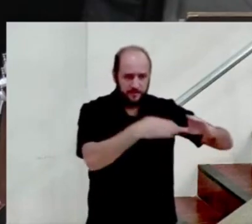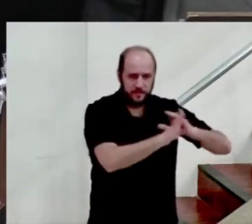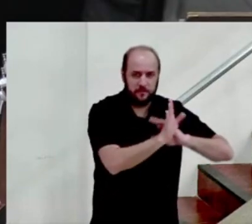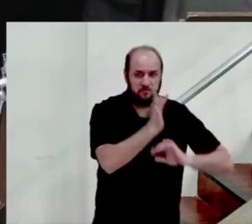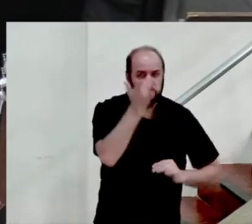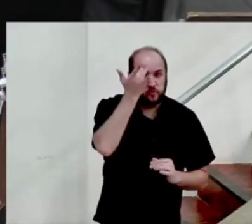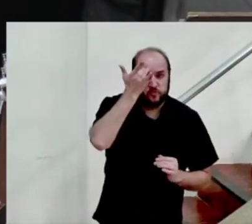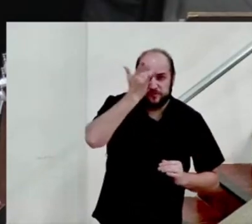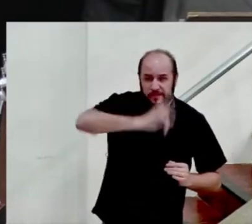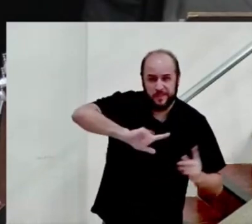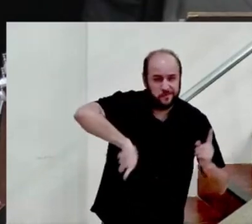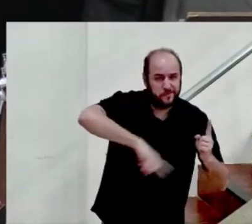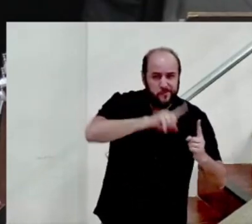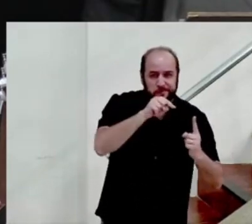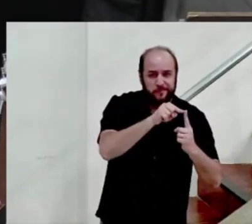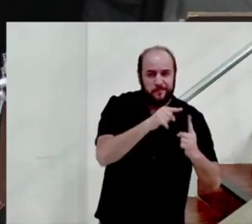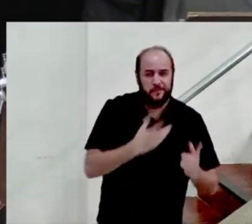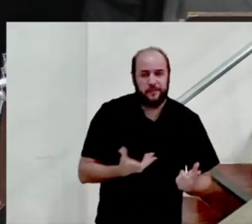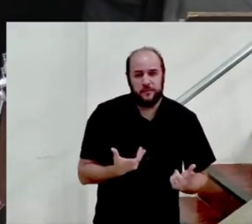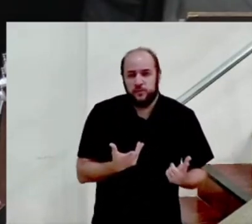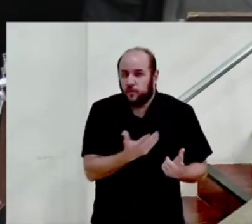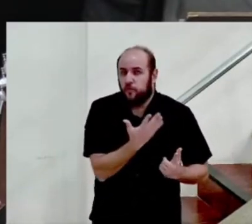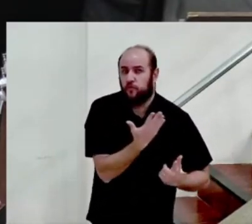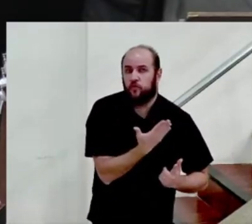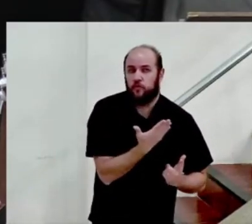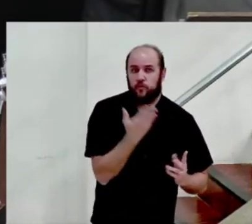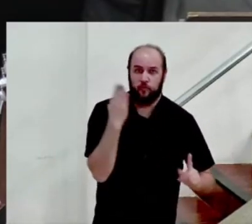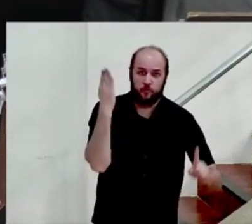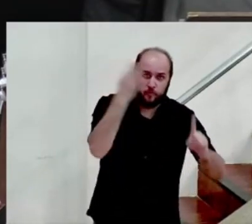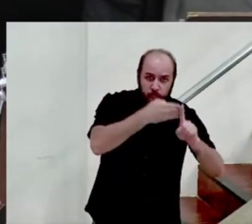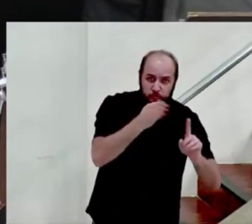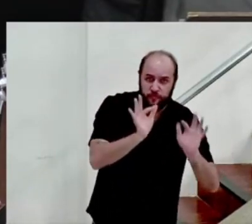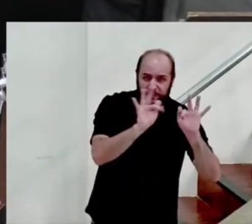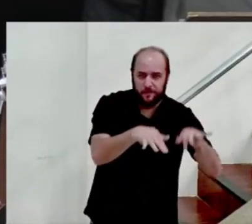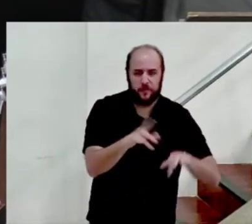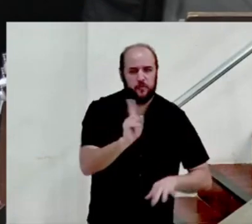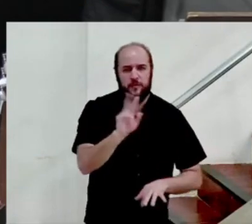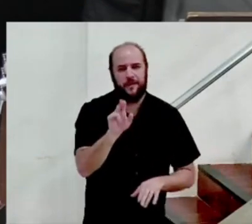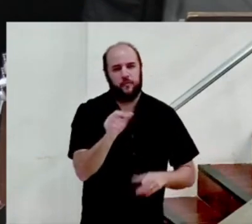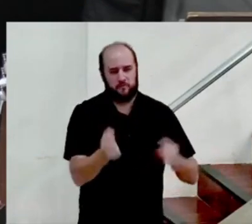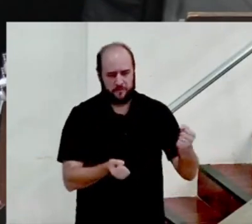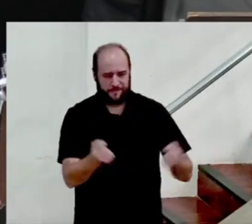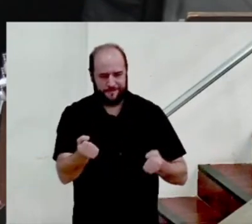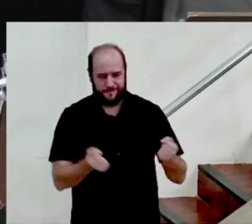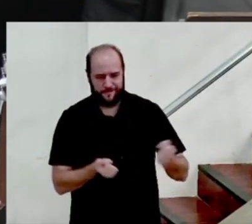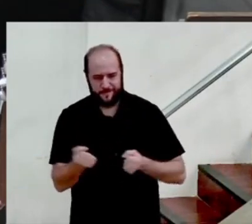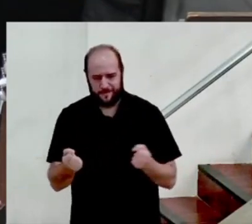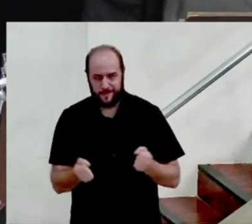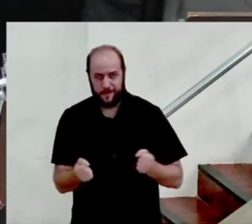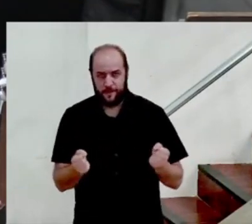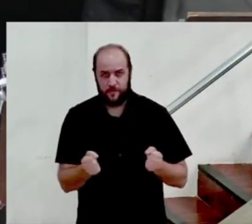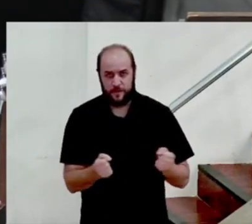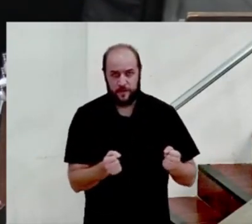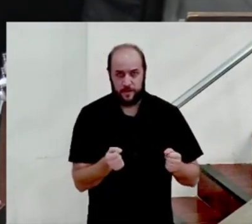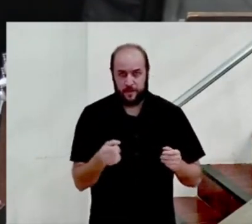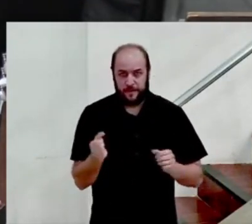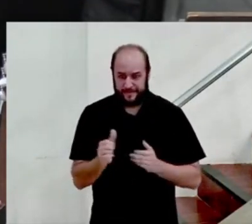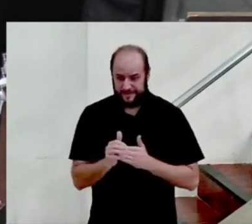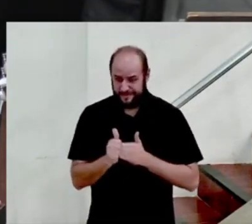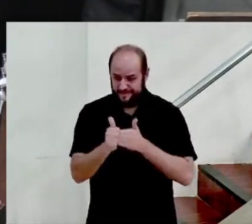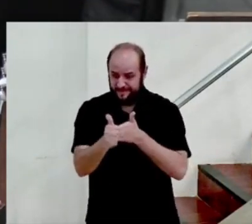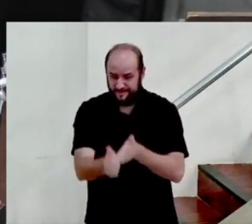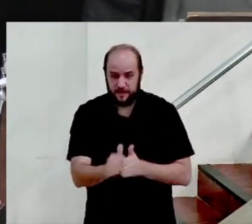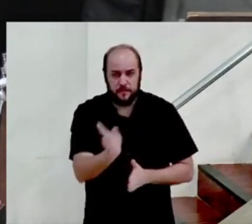destino, porque o objetivo não era, como qualquer veículo que nós temos, nos levar do ponto A para o ponto B. O objetivo da arca